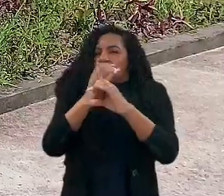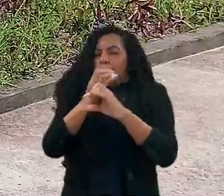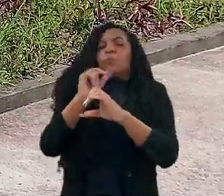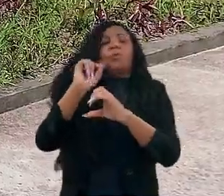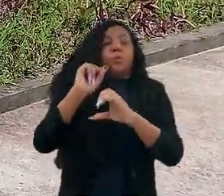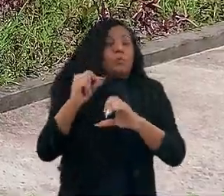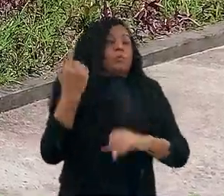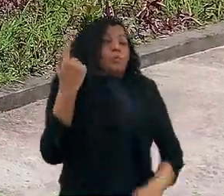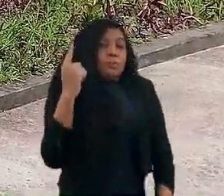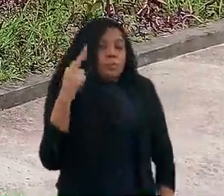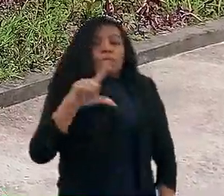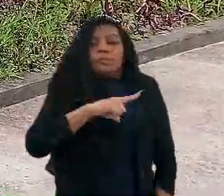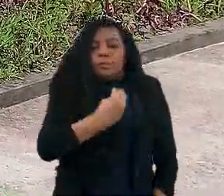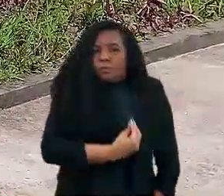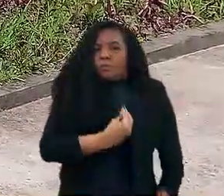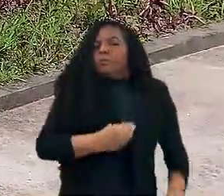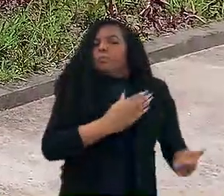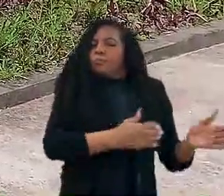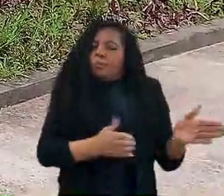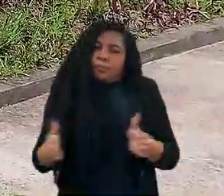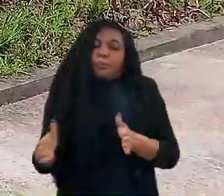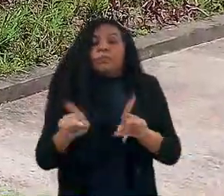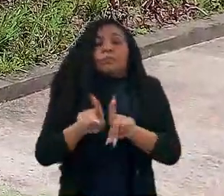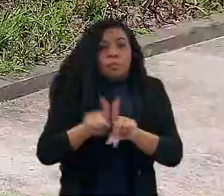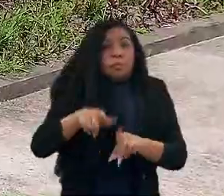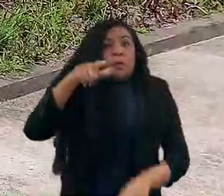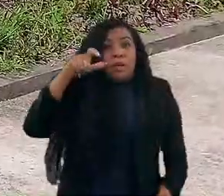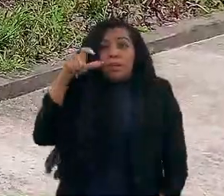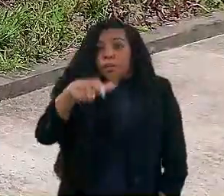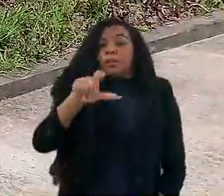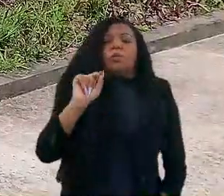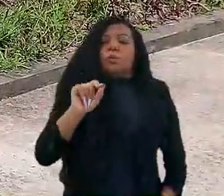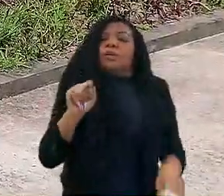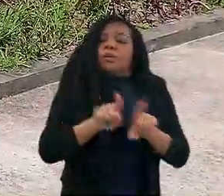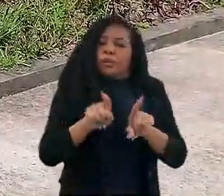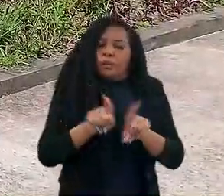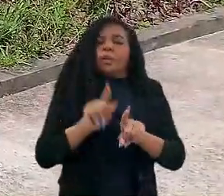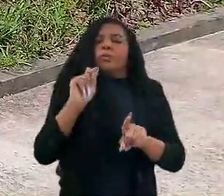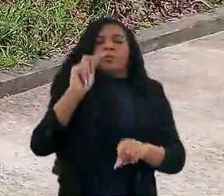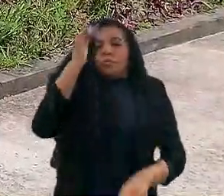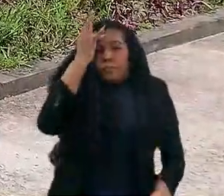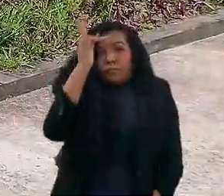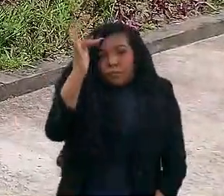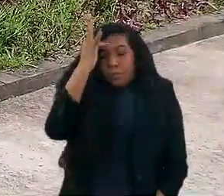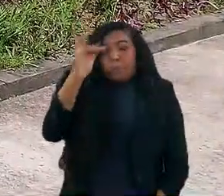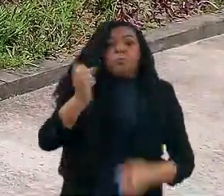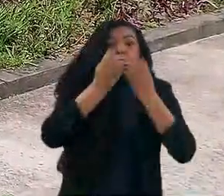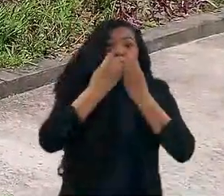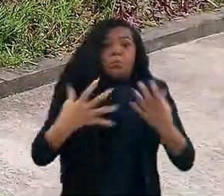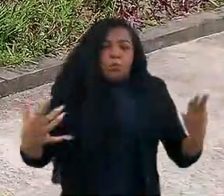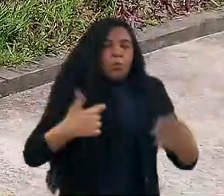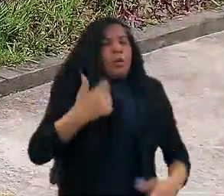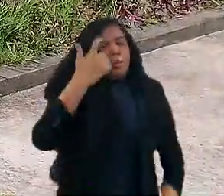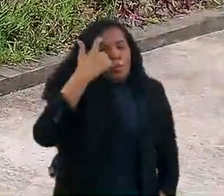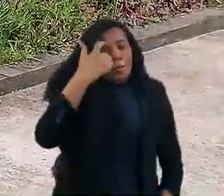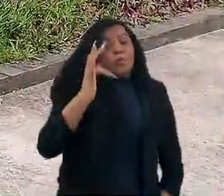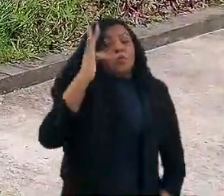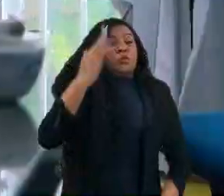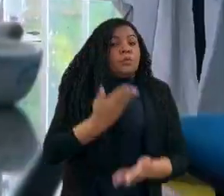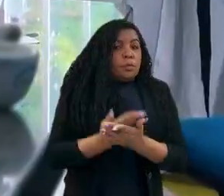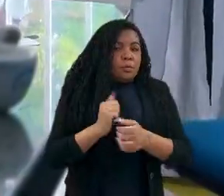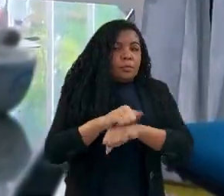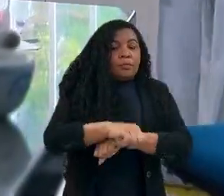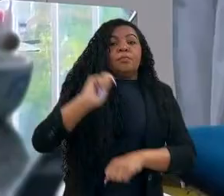Laboratórios de geografia, né, de geoprocessamento também, né, muito interessante. E também no de filosofia, né? Bom, eu penso fazer direito,